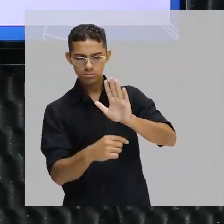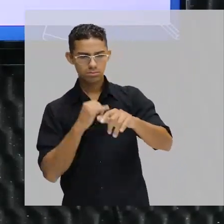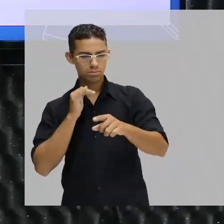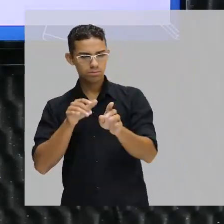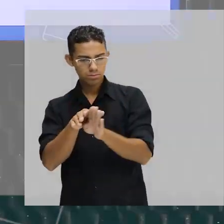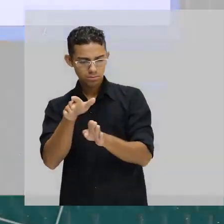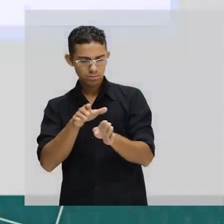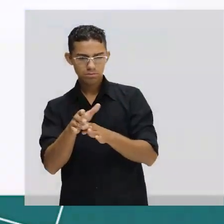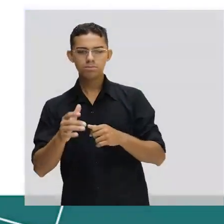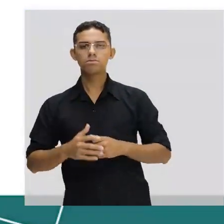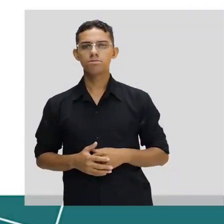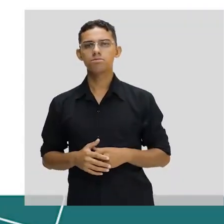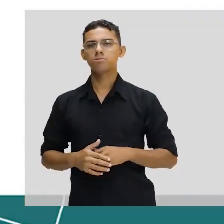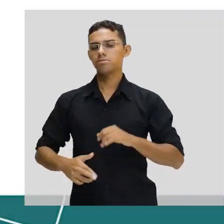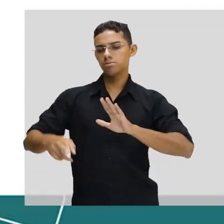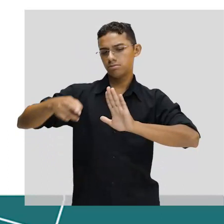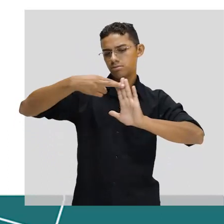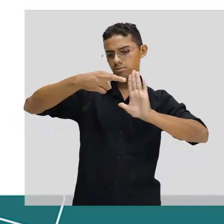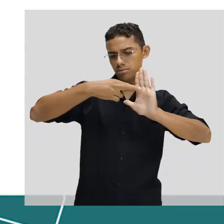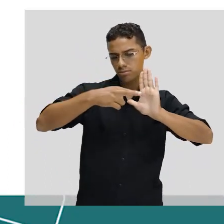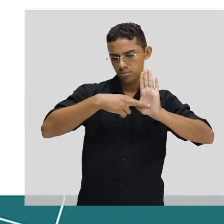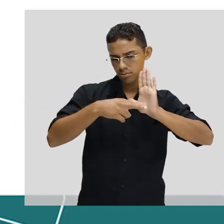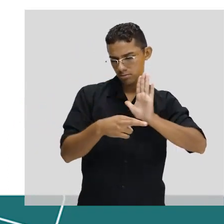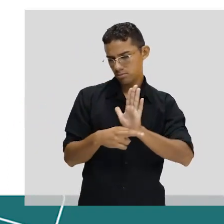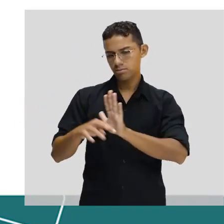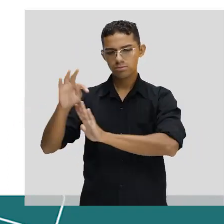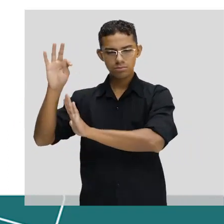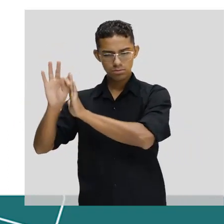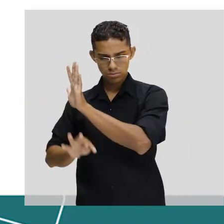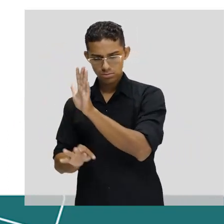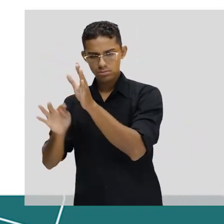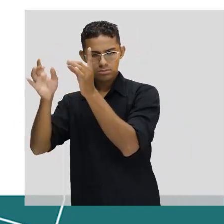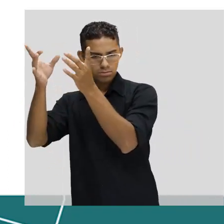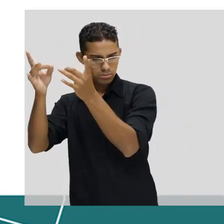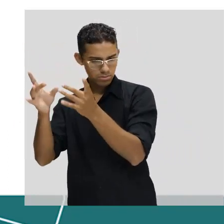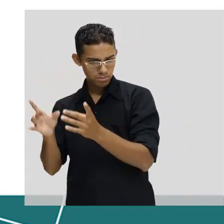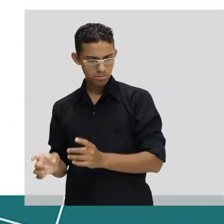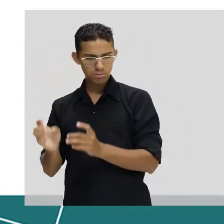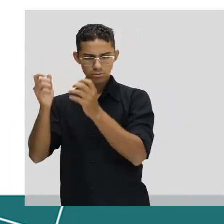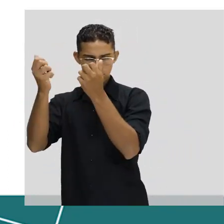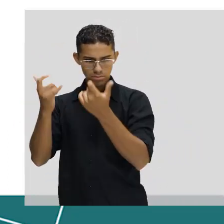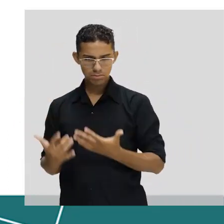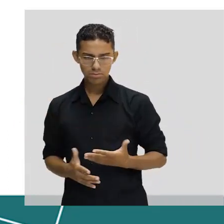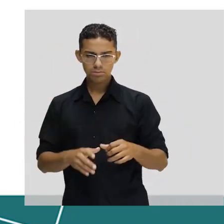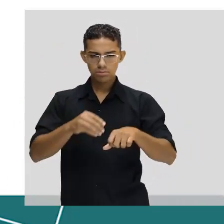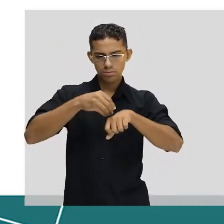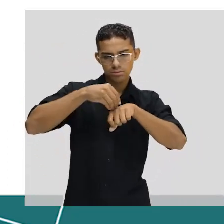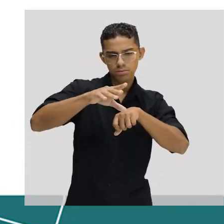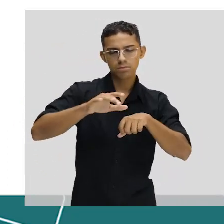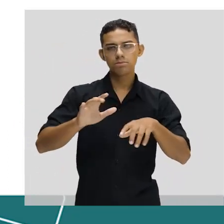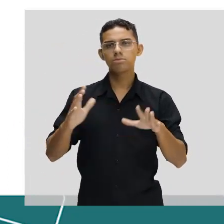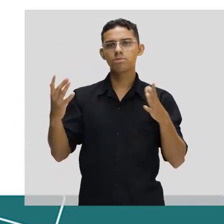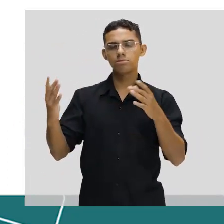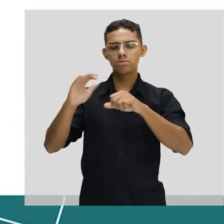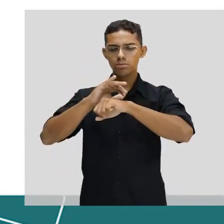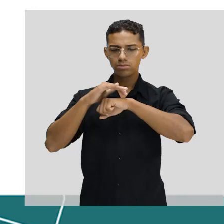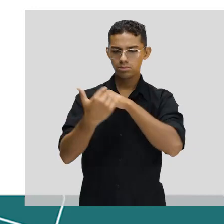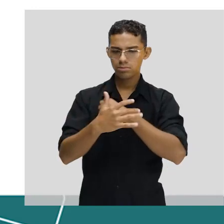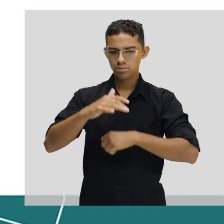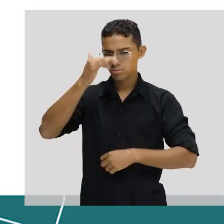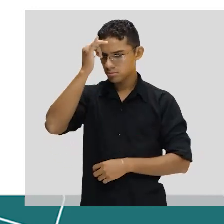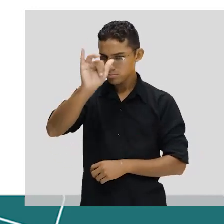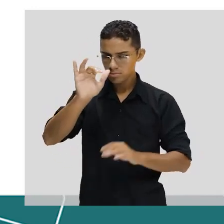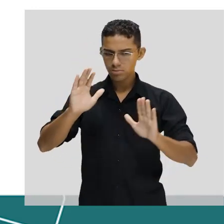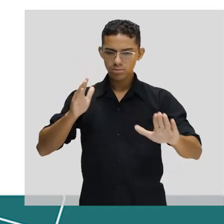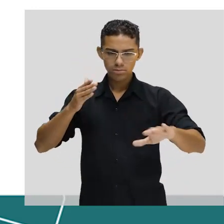prescritivos. Aqui, por exemplo, um texto injuntivo. Dicas contra o Covid-19 ao entrar em